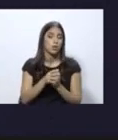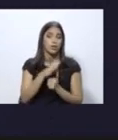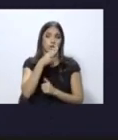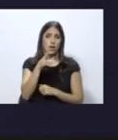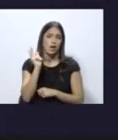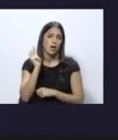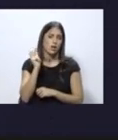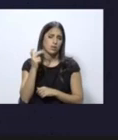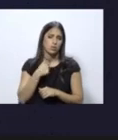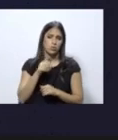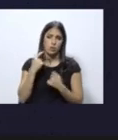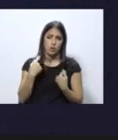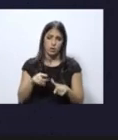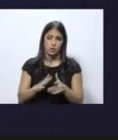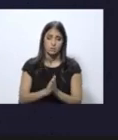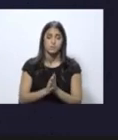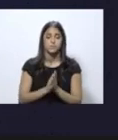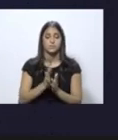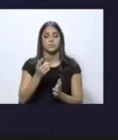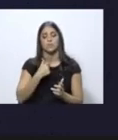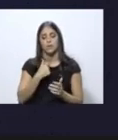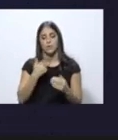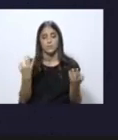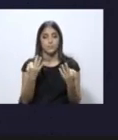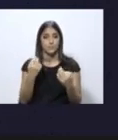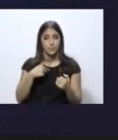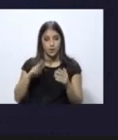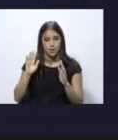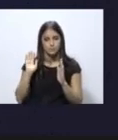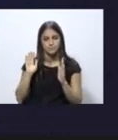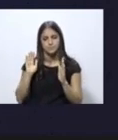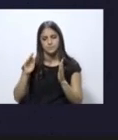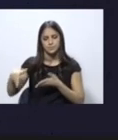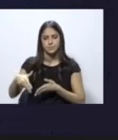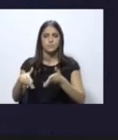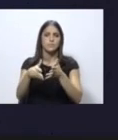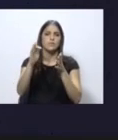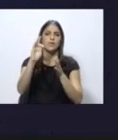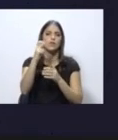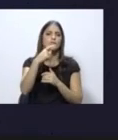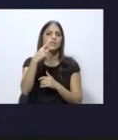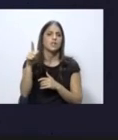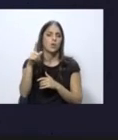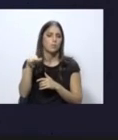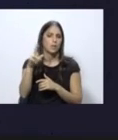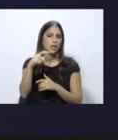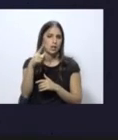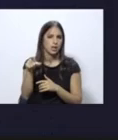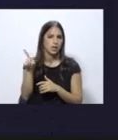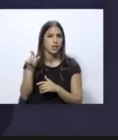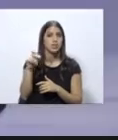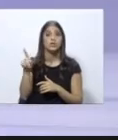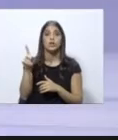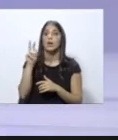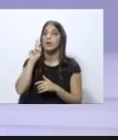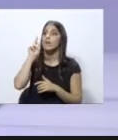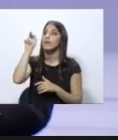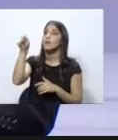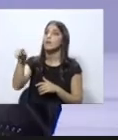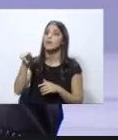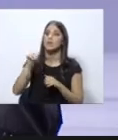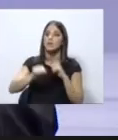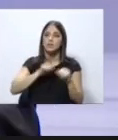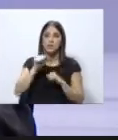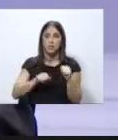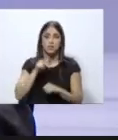aninhos e lembro-me quando andava a correr, quando passava na Avenida Fernão Magalhães e depois vínhamos a correr para entrar para o estádio para ver a chegada dos ciclistas.